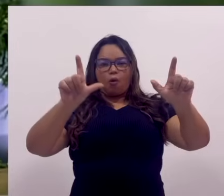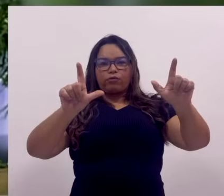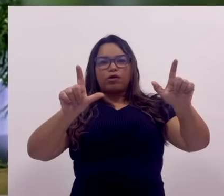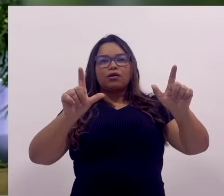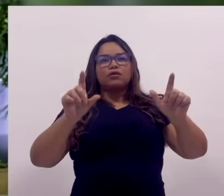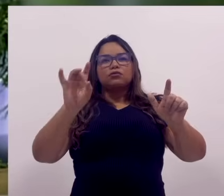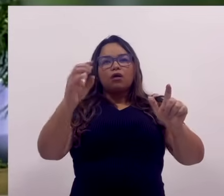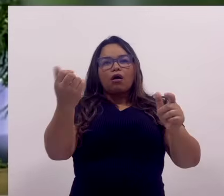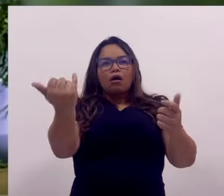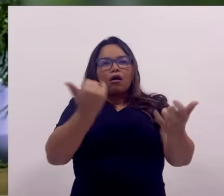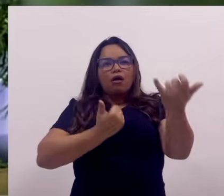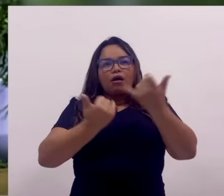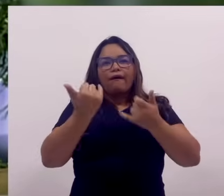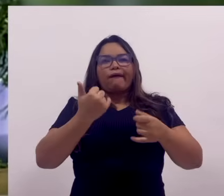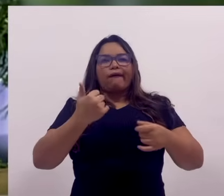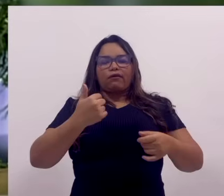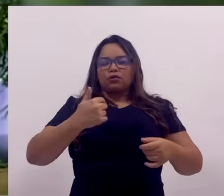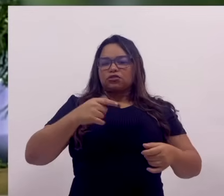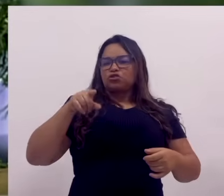nós mesmos?